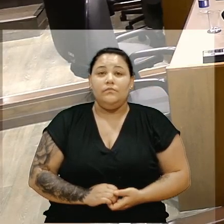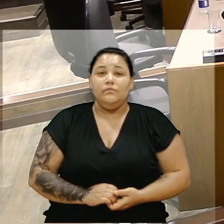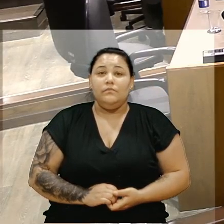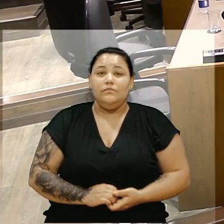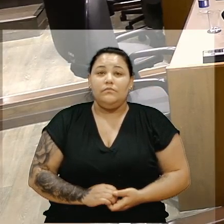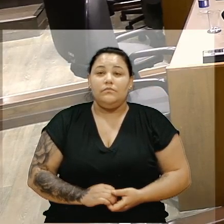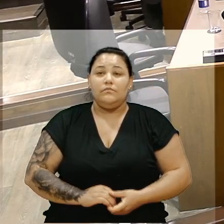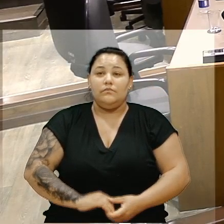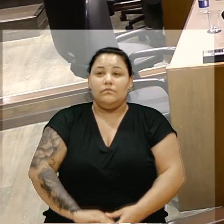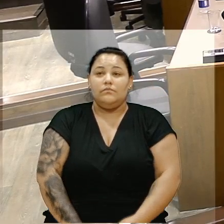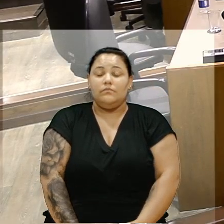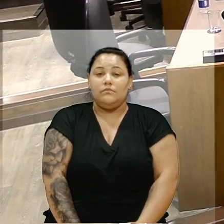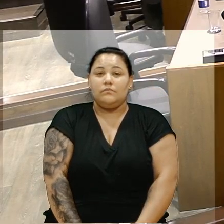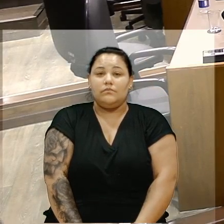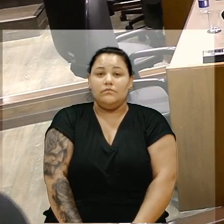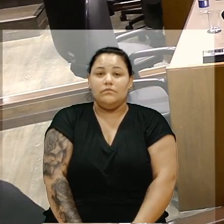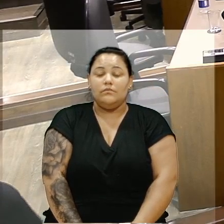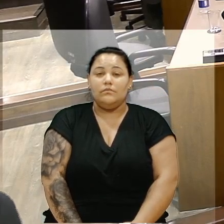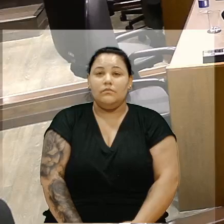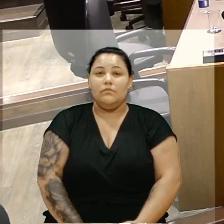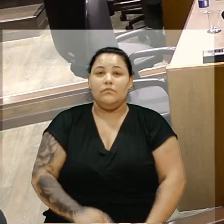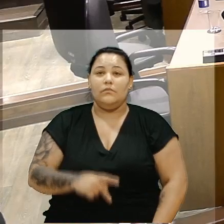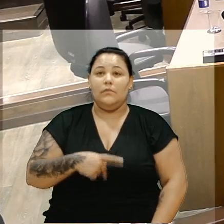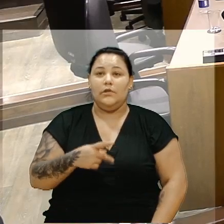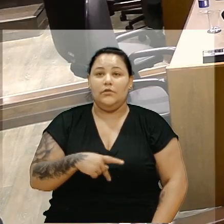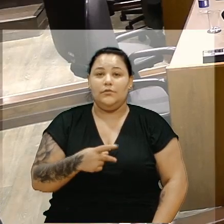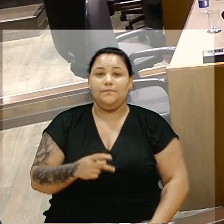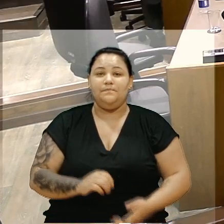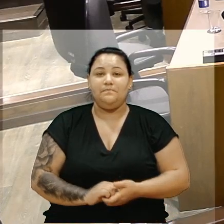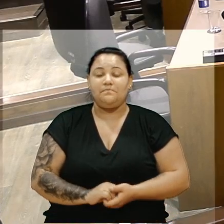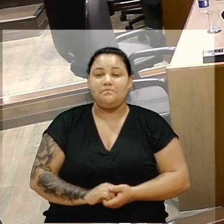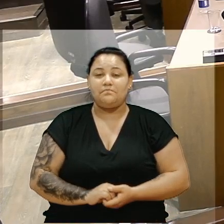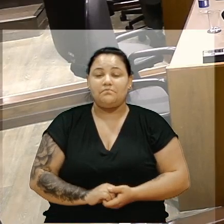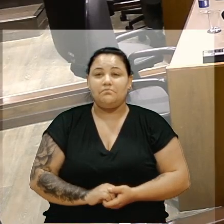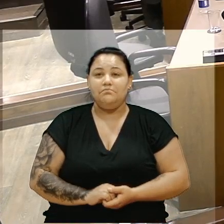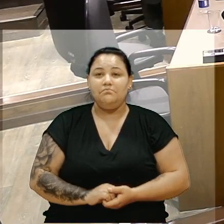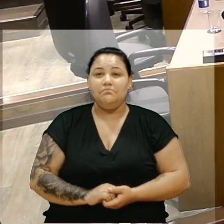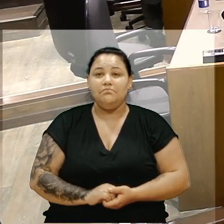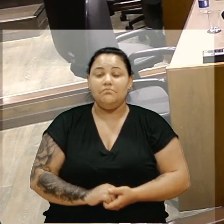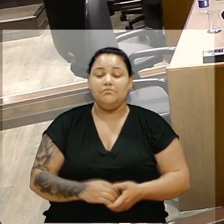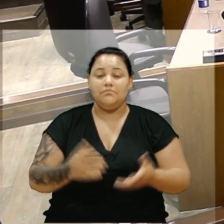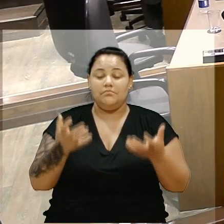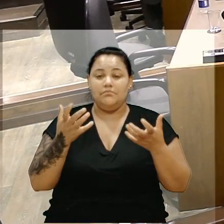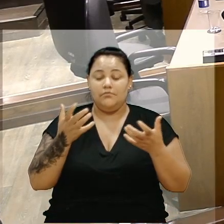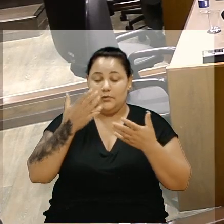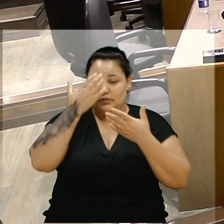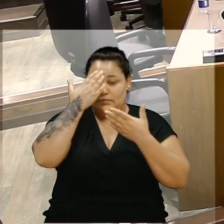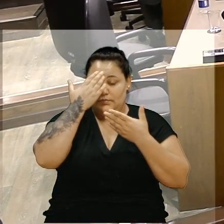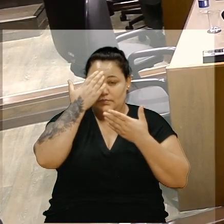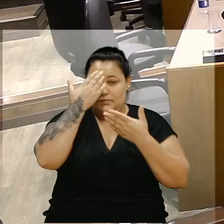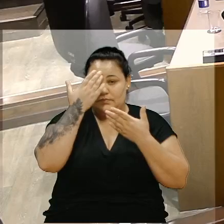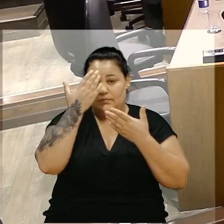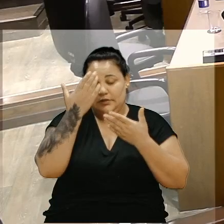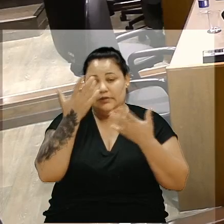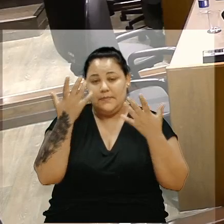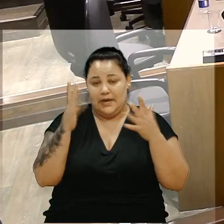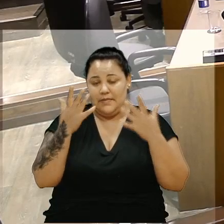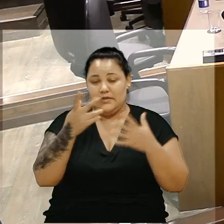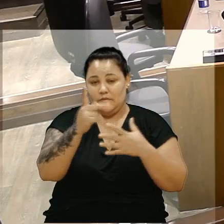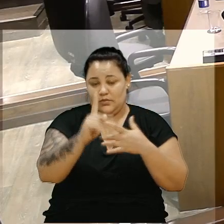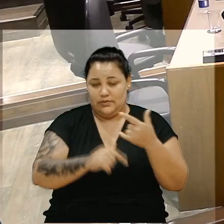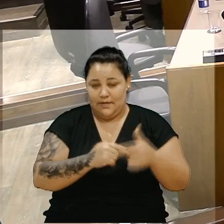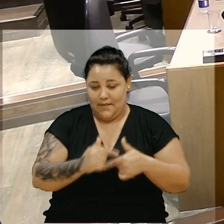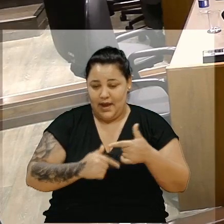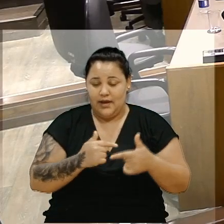Com a palavra, vereador Pedro Rodrigues. Obrigado, vereador Daniel. Quero lhe parabenizar, né, pelo seu trabalho, pela